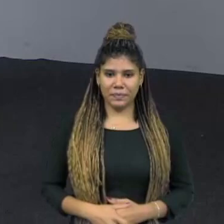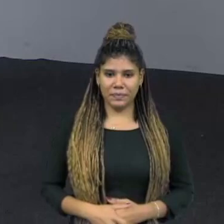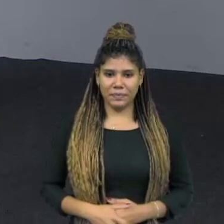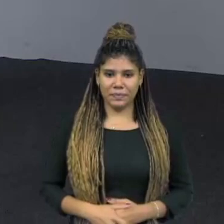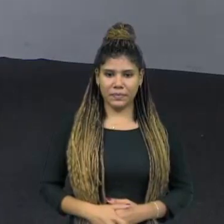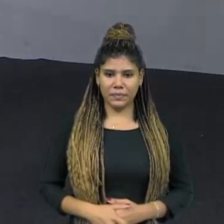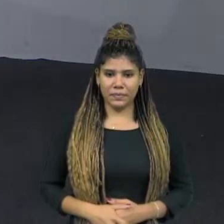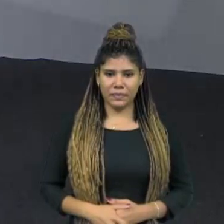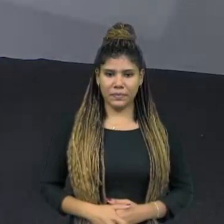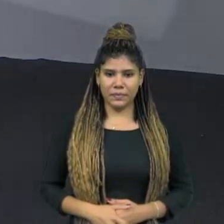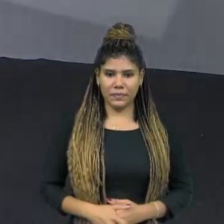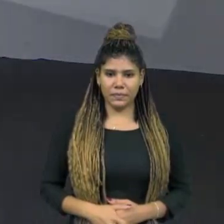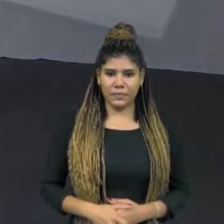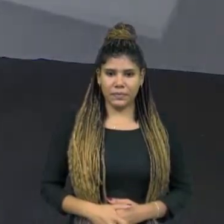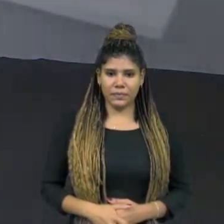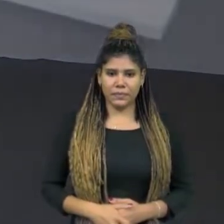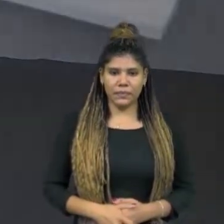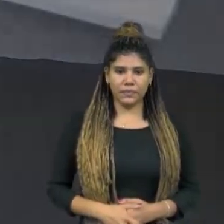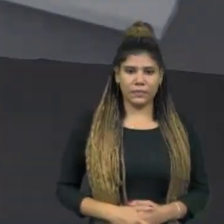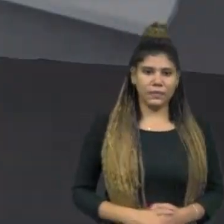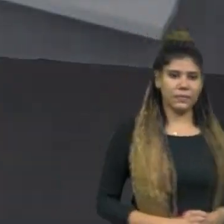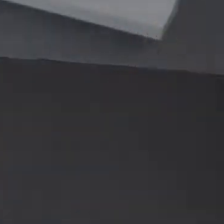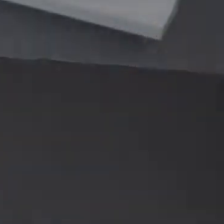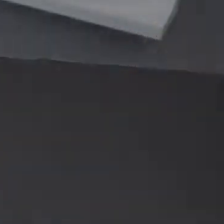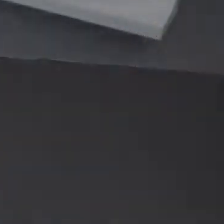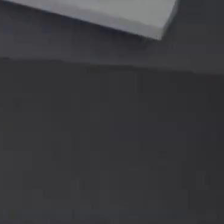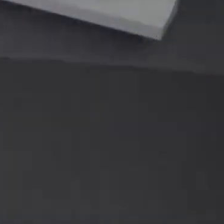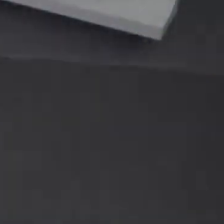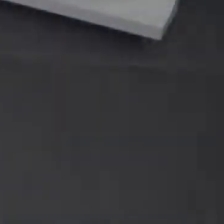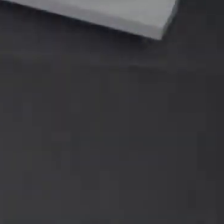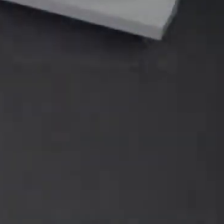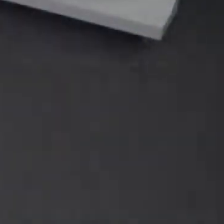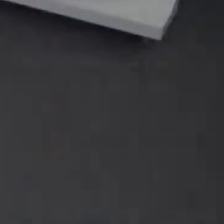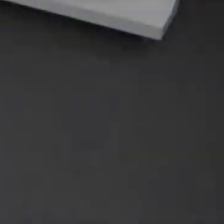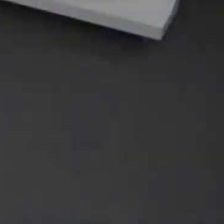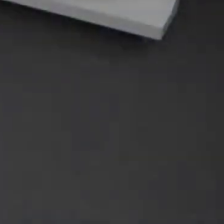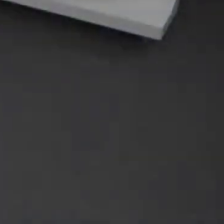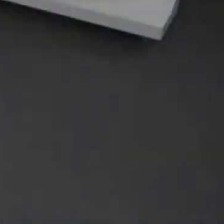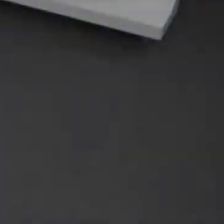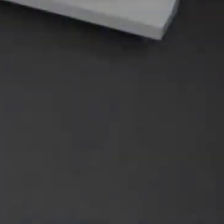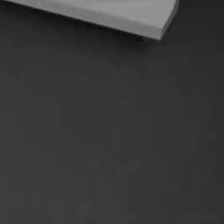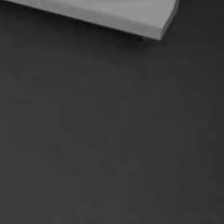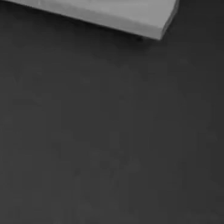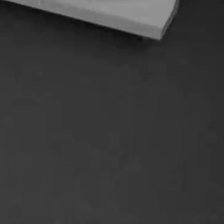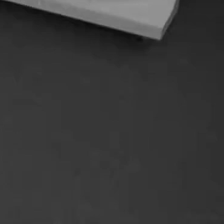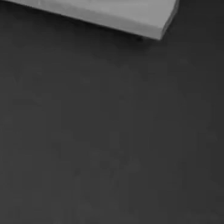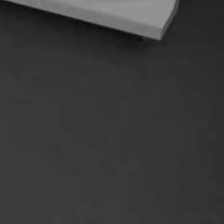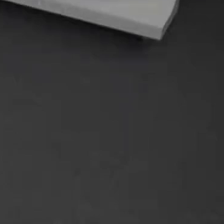Boa noite.